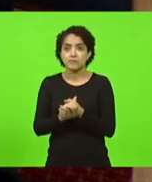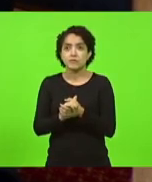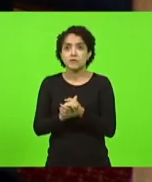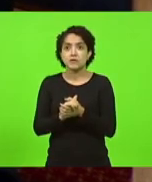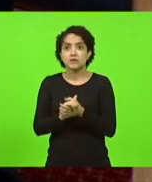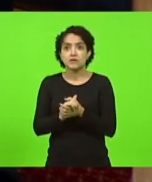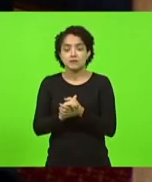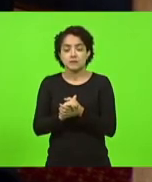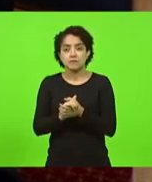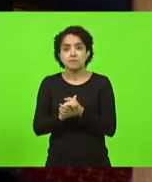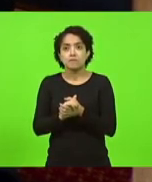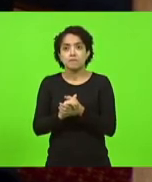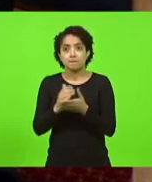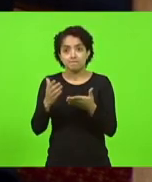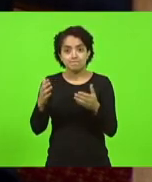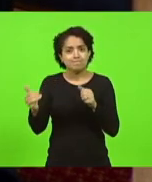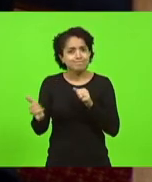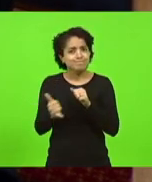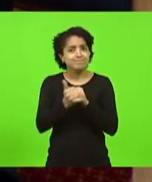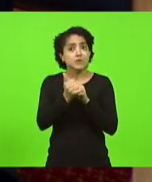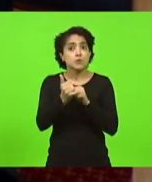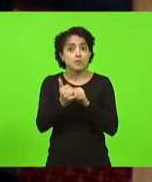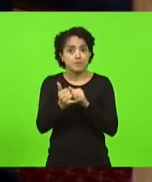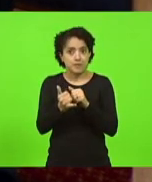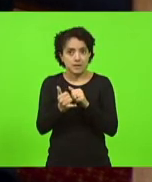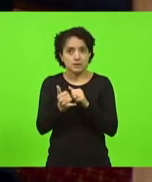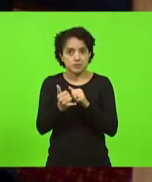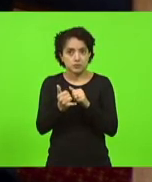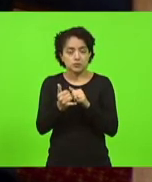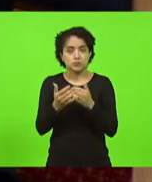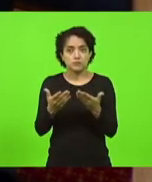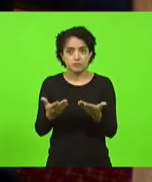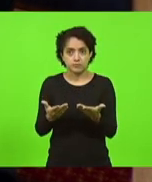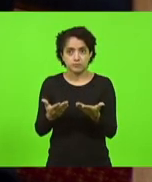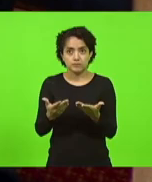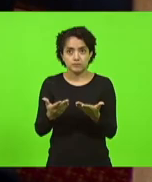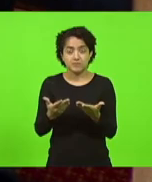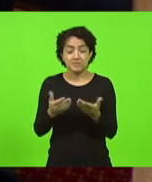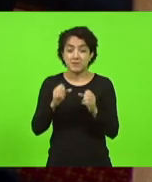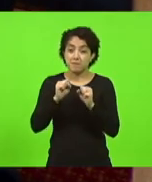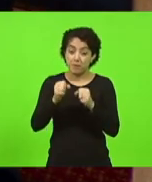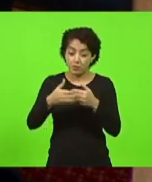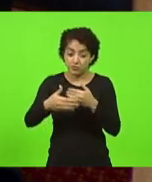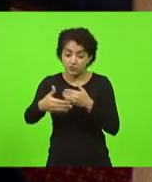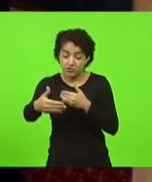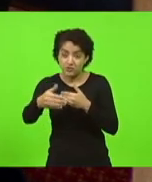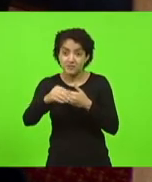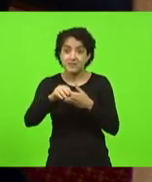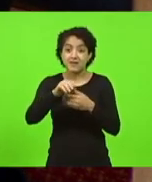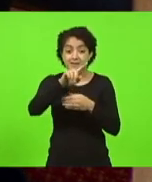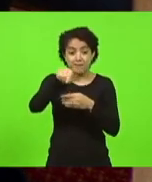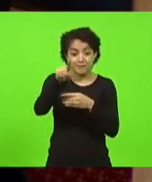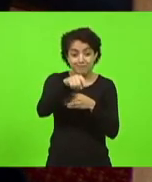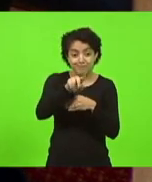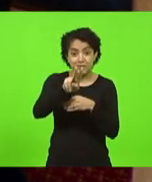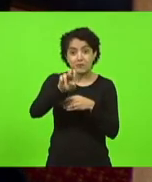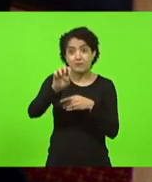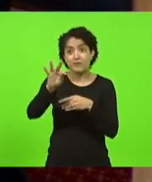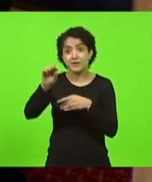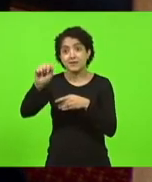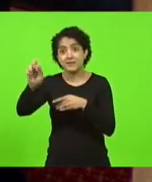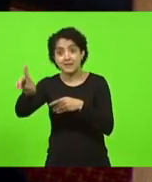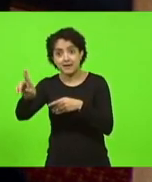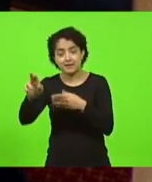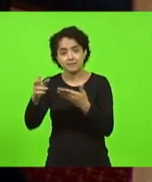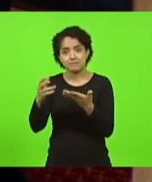muito maior, dá ao Executivo o ensejo de veto. E isso inviabiliza a possibilidade